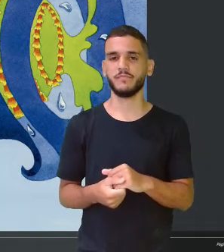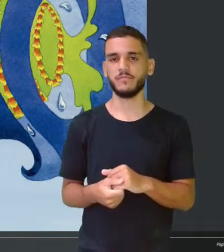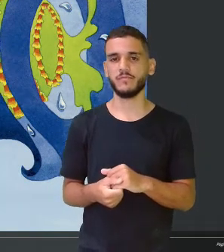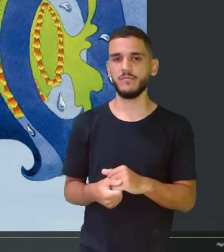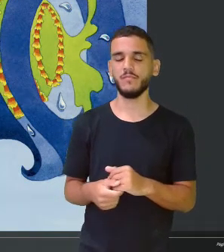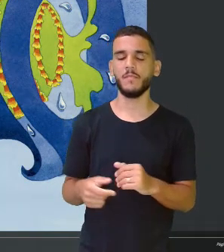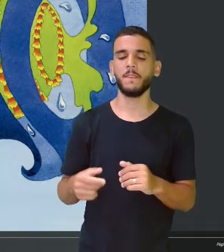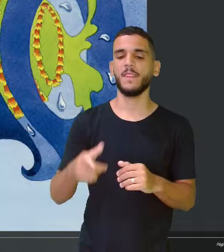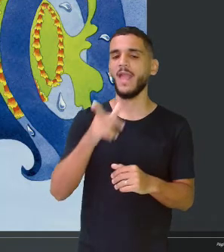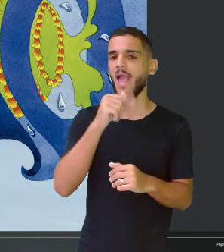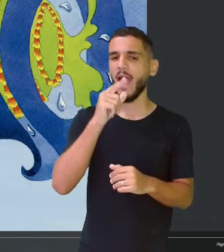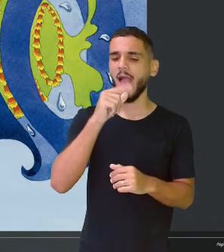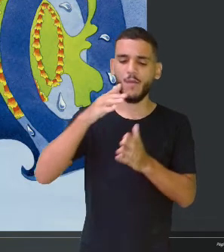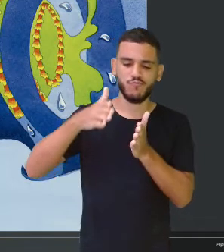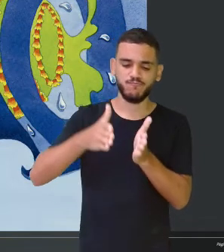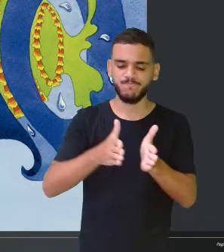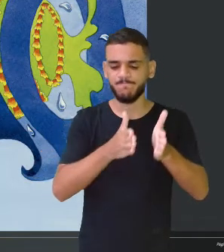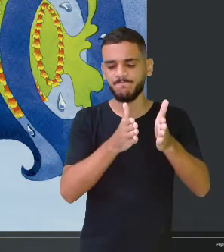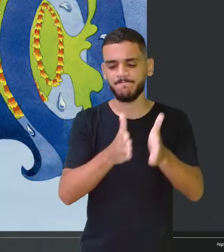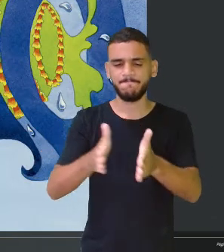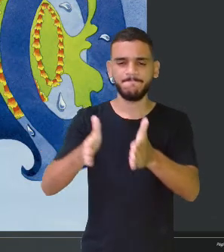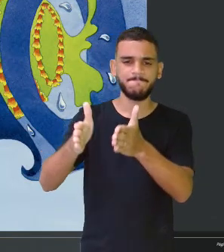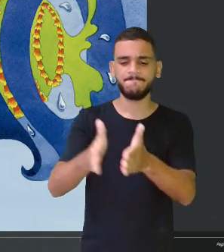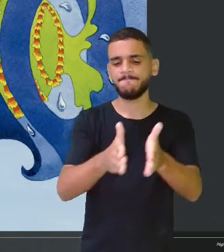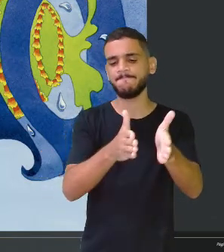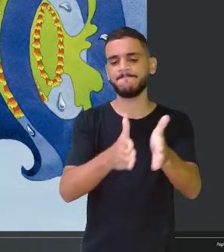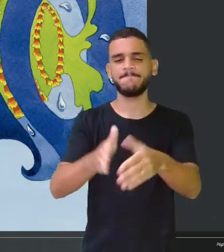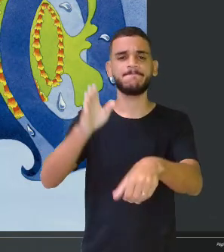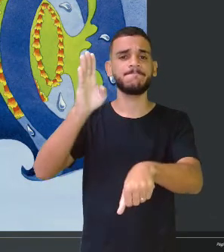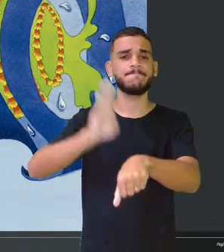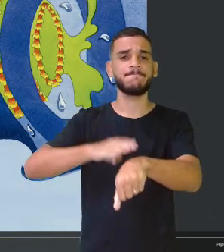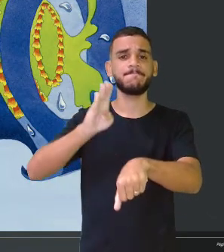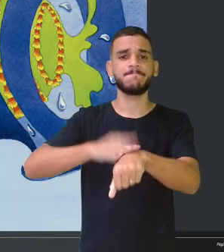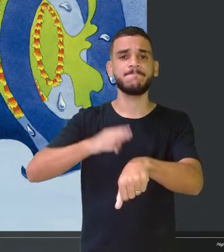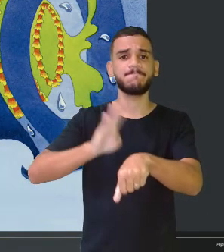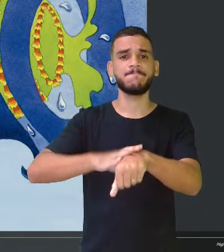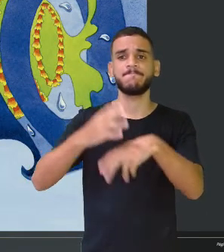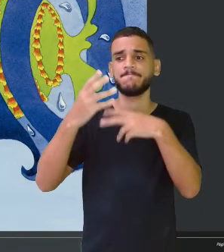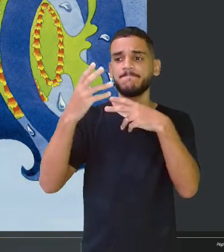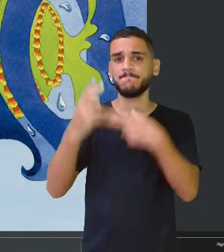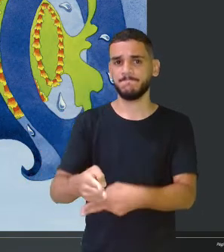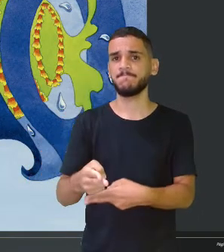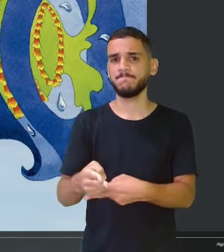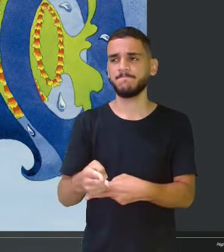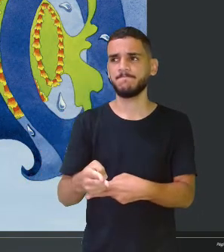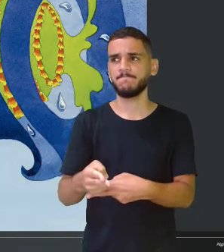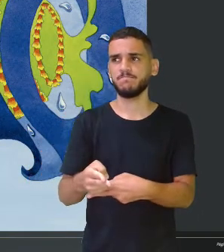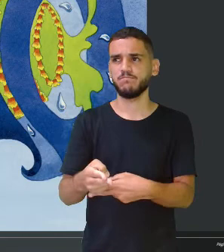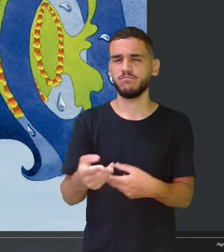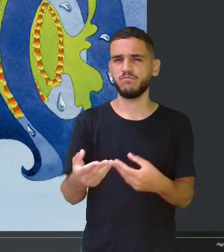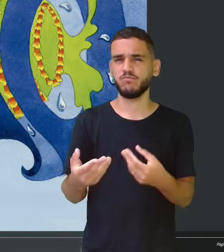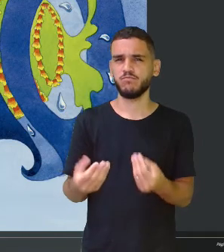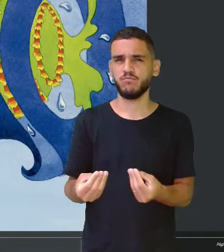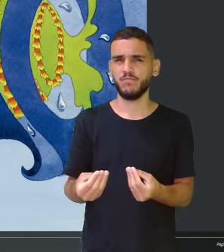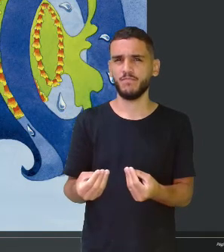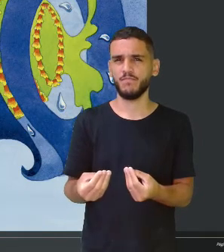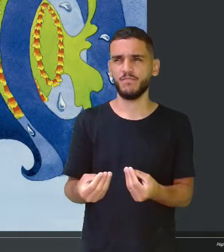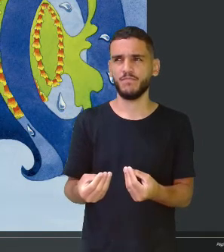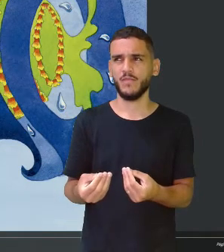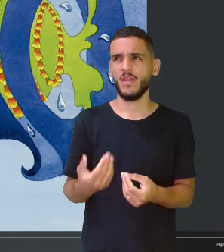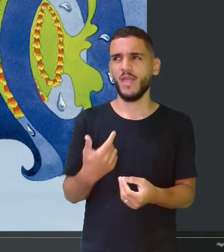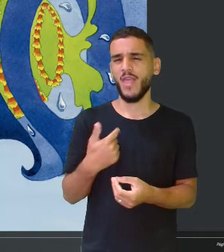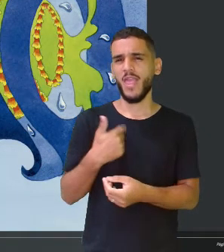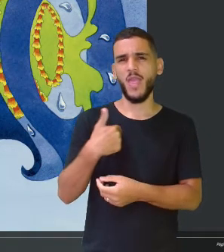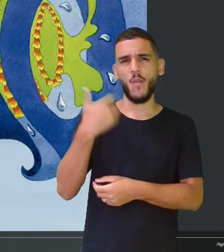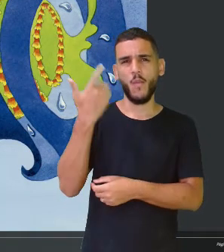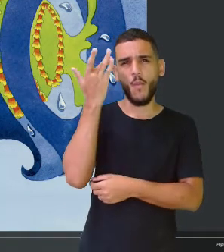mansamente nas águas do rio. Na mesma hora, o peixão falou para a botina: epa, esse riacho está